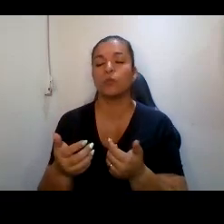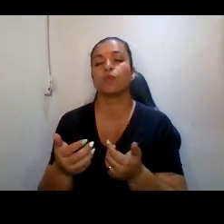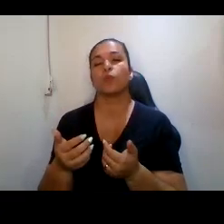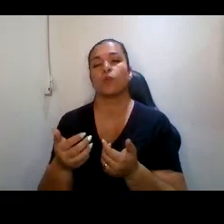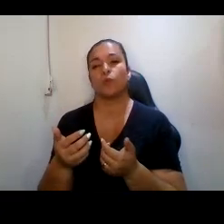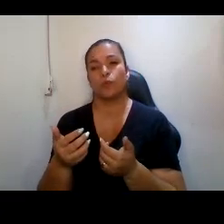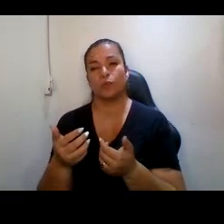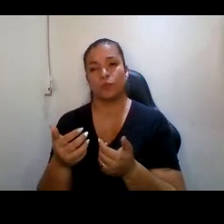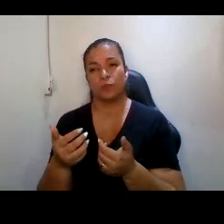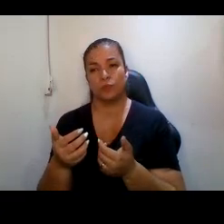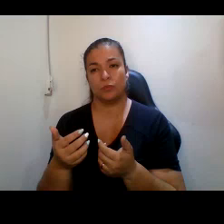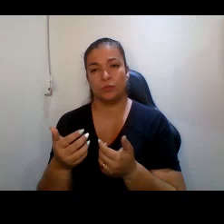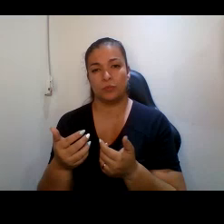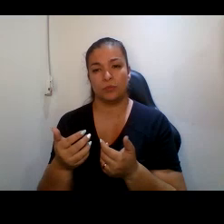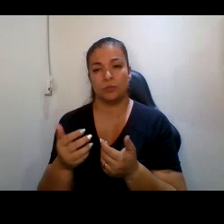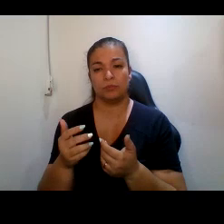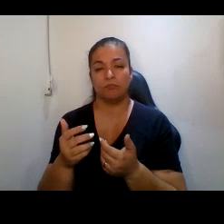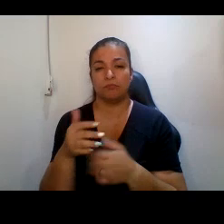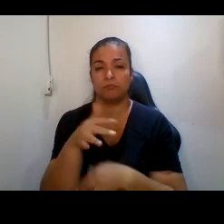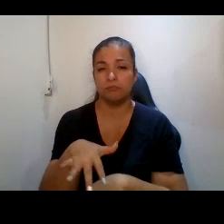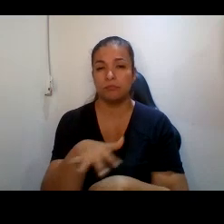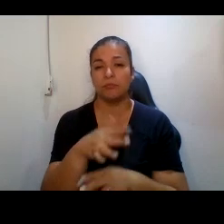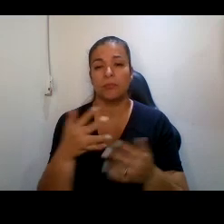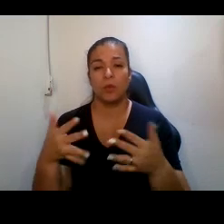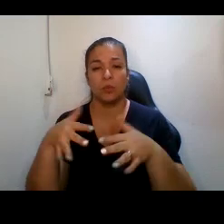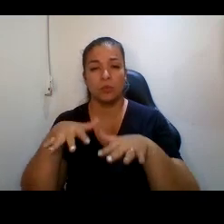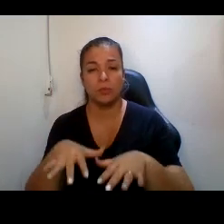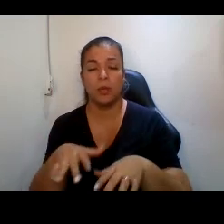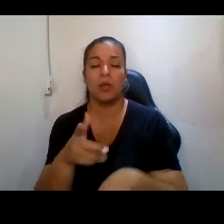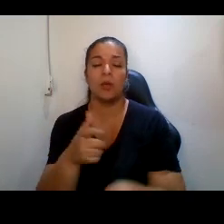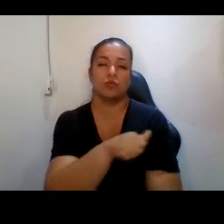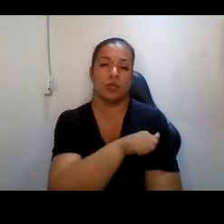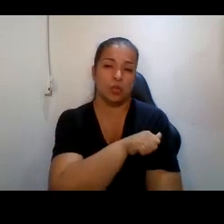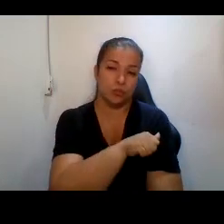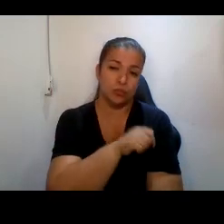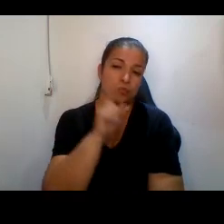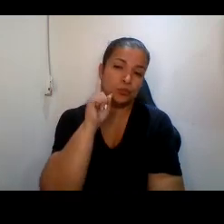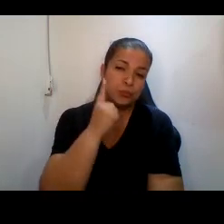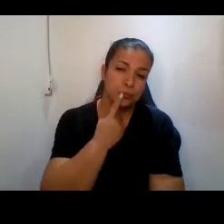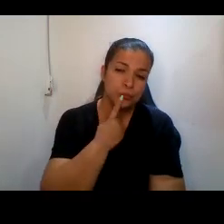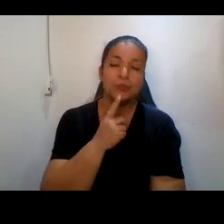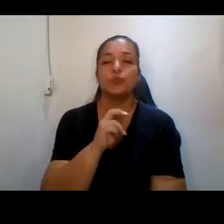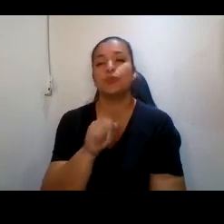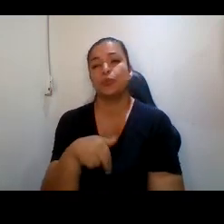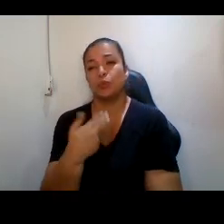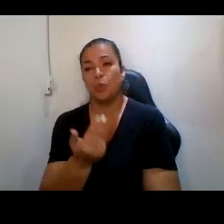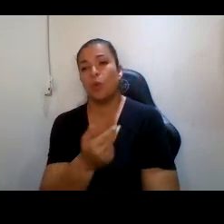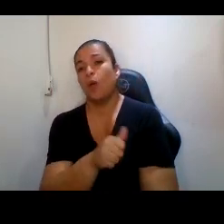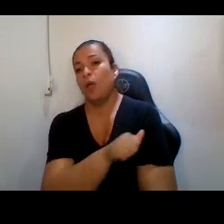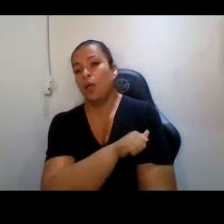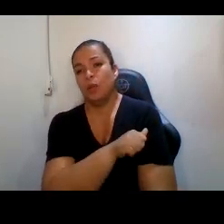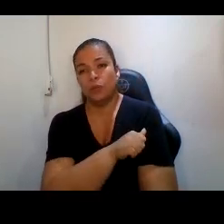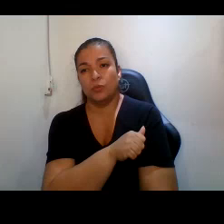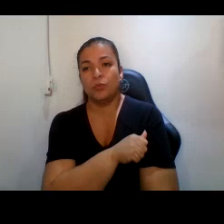junto à inclusão de alunos surdos ou alunos com